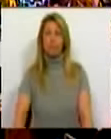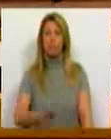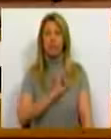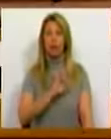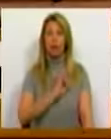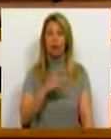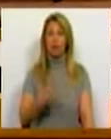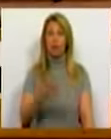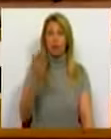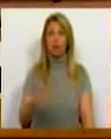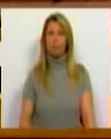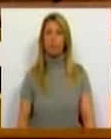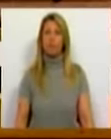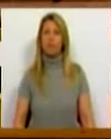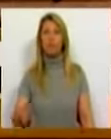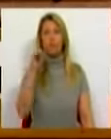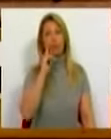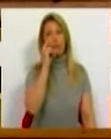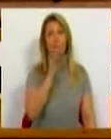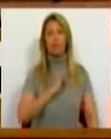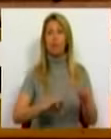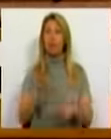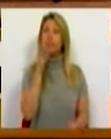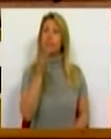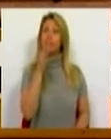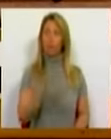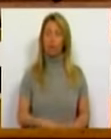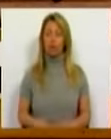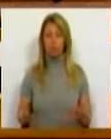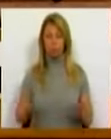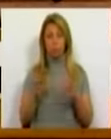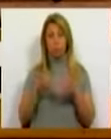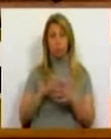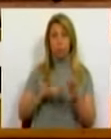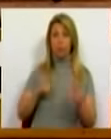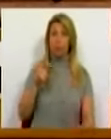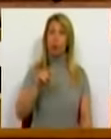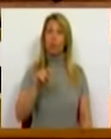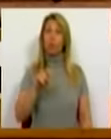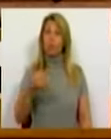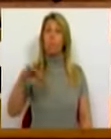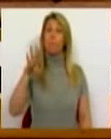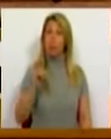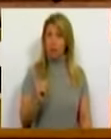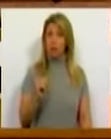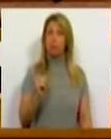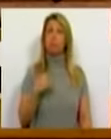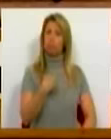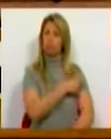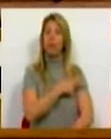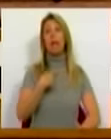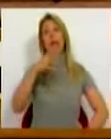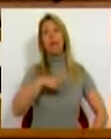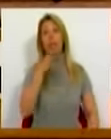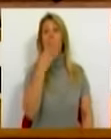Senhor Presidente, senhoras e senhores deputados, em nome do Grupo Parlamentar do Partido Socialista, quero agradecer a